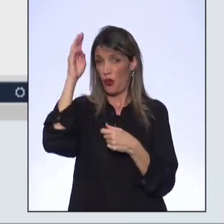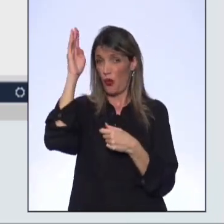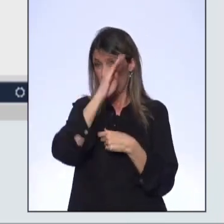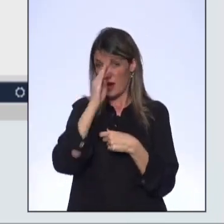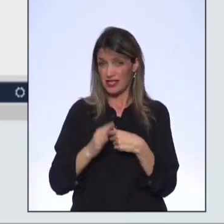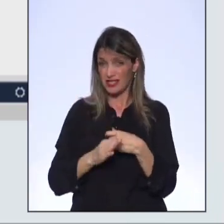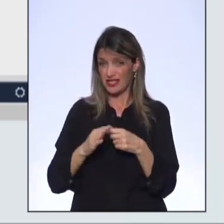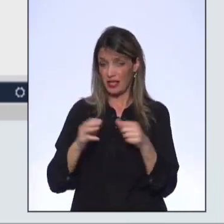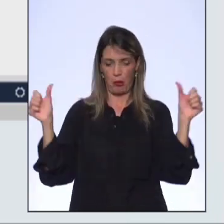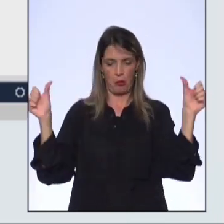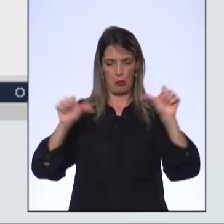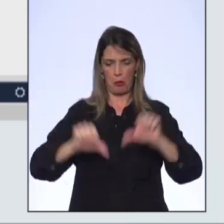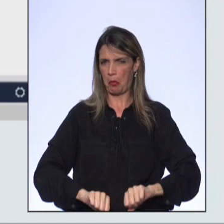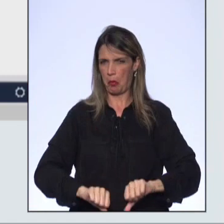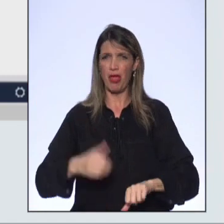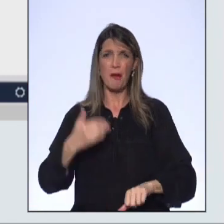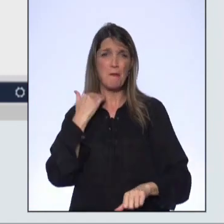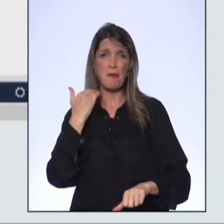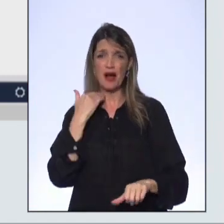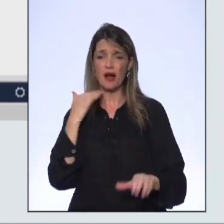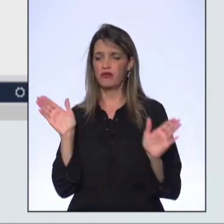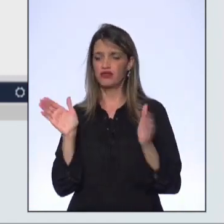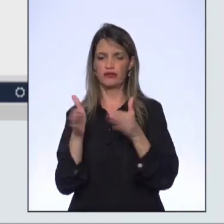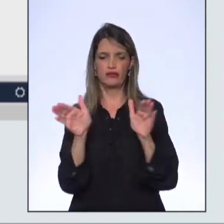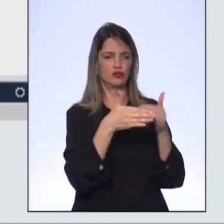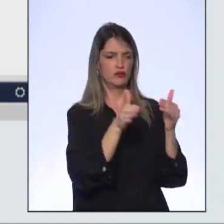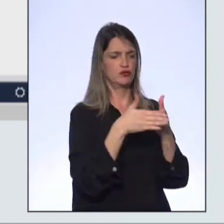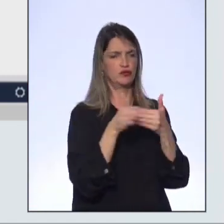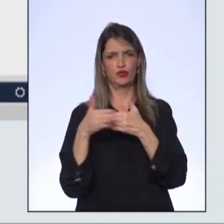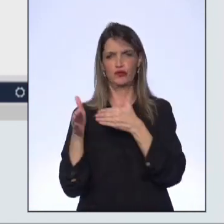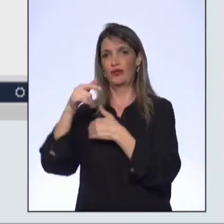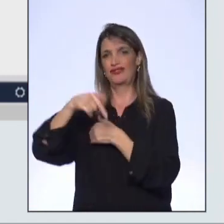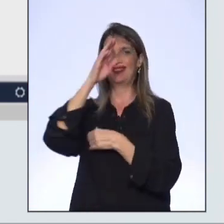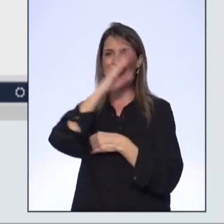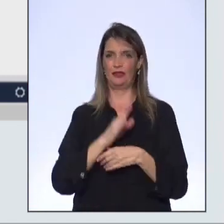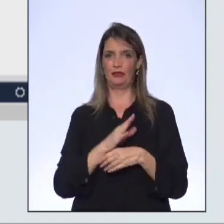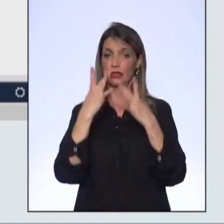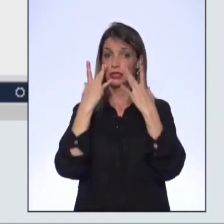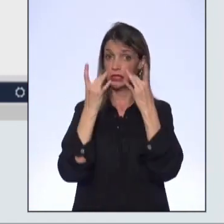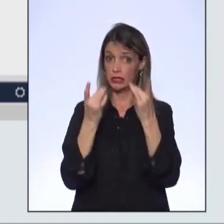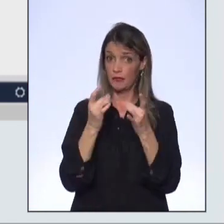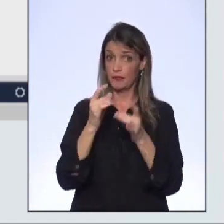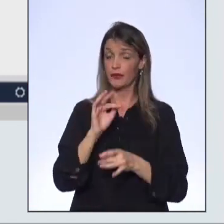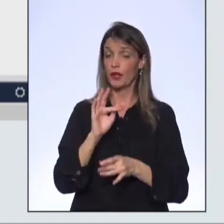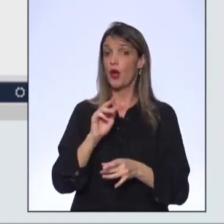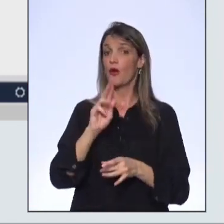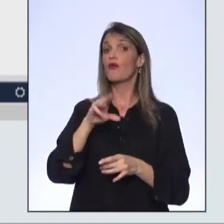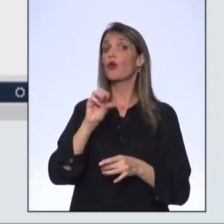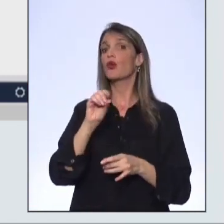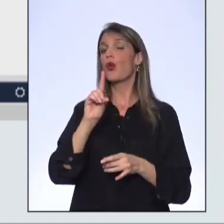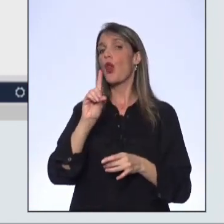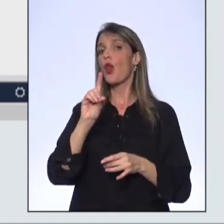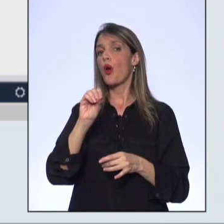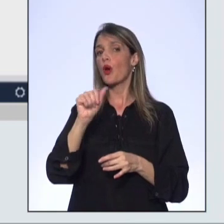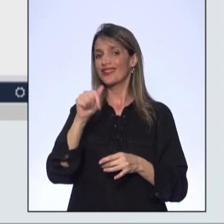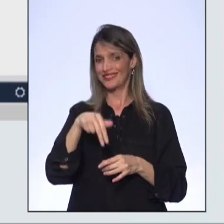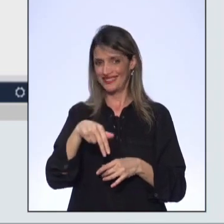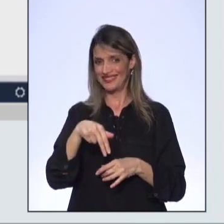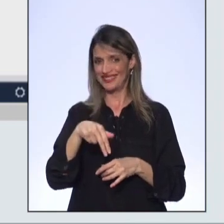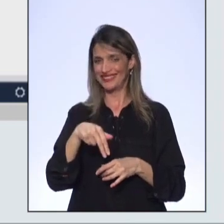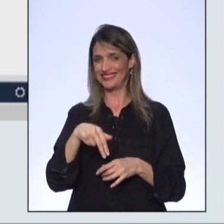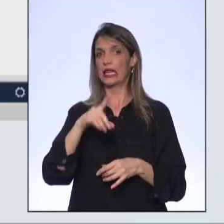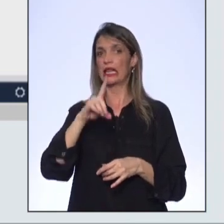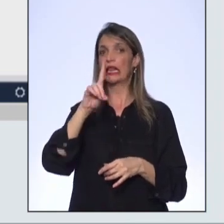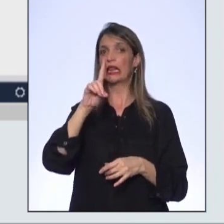e falência de bancos brasileiros. Preste atenção nesse ponto. O Fundo Loan foi uma política